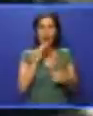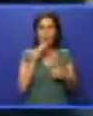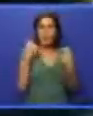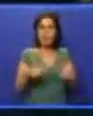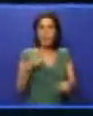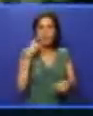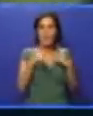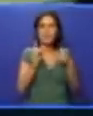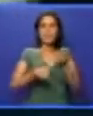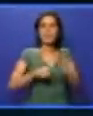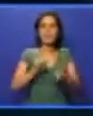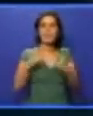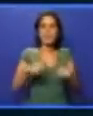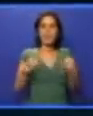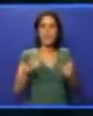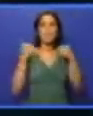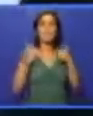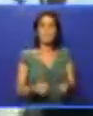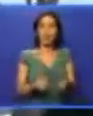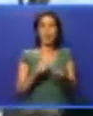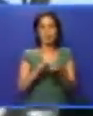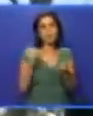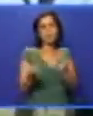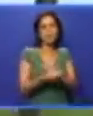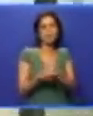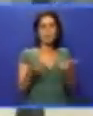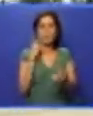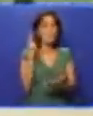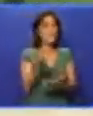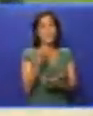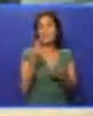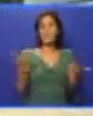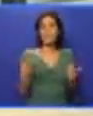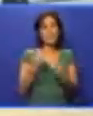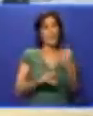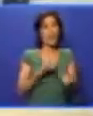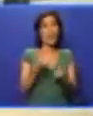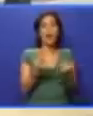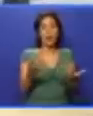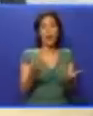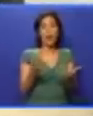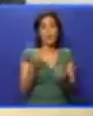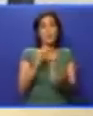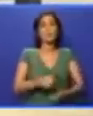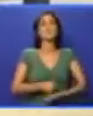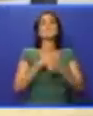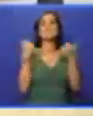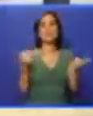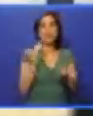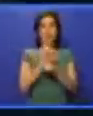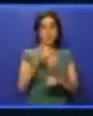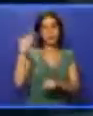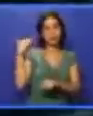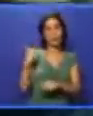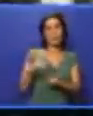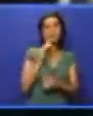a ver aquilo que têm de bom e transformar as suas vidas em algo, se calhar até de muito melhor do que aquilo que tinham antes.